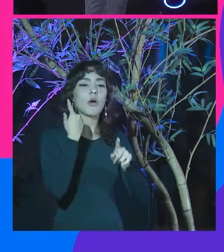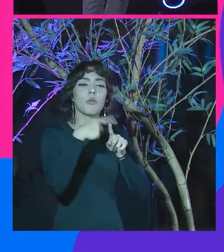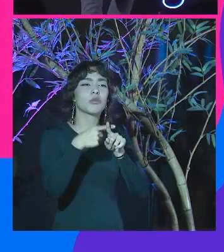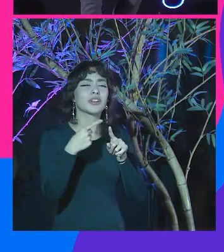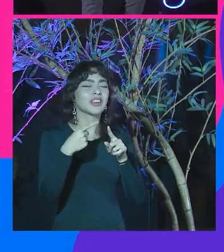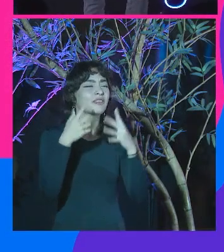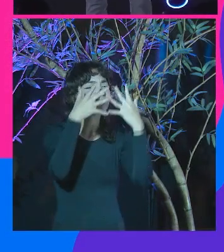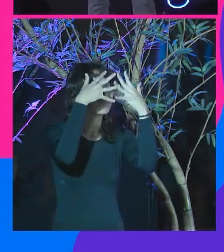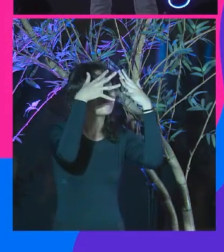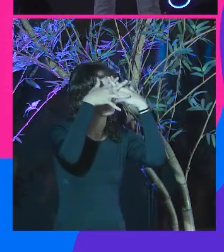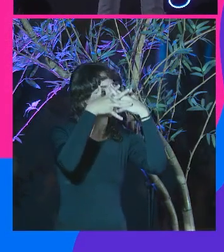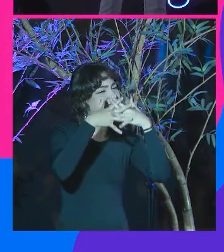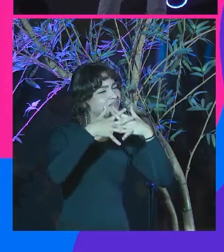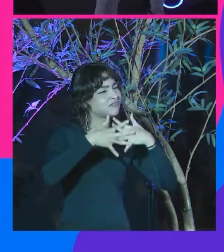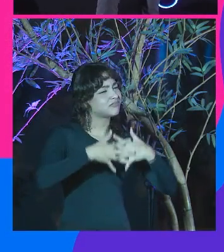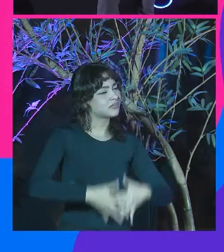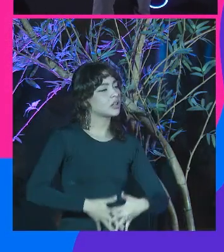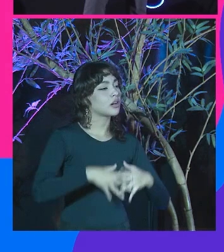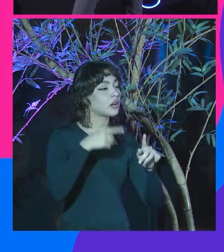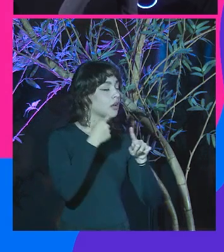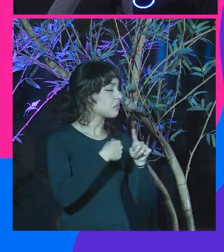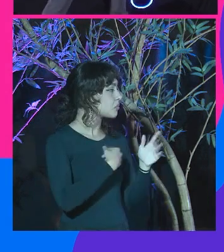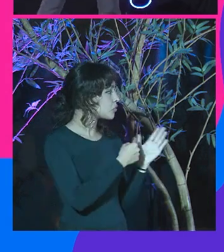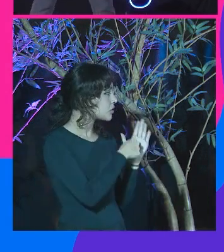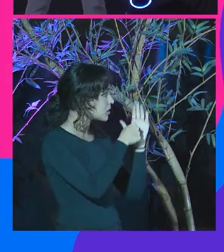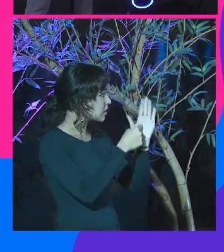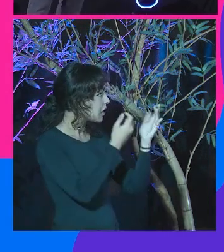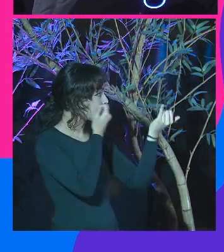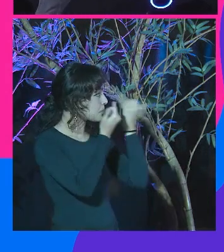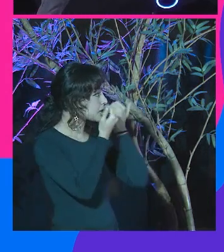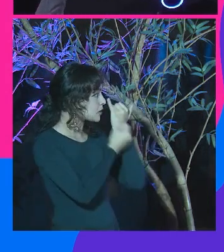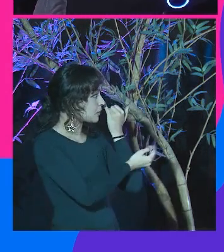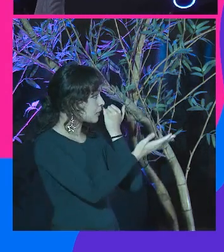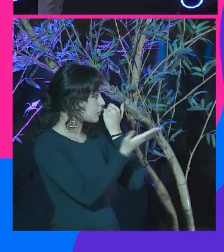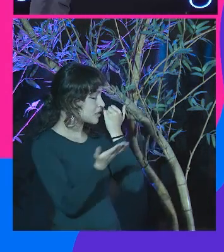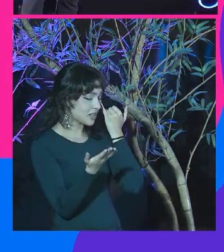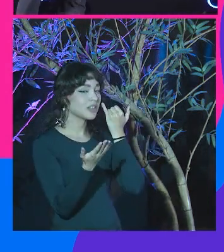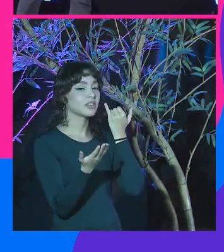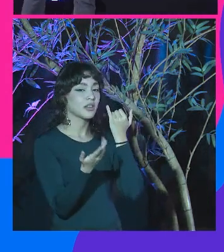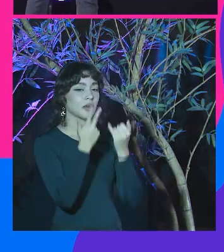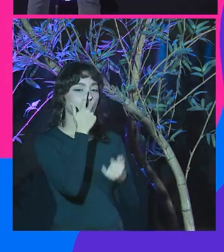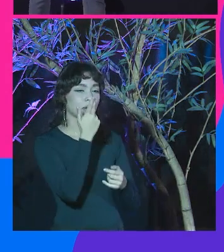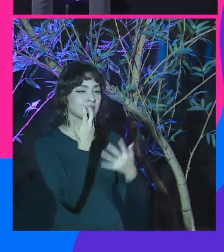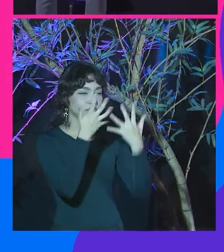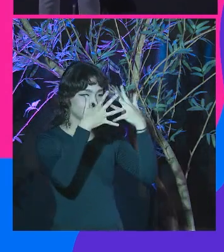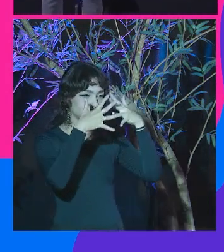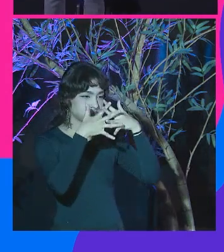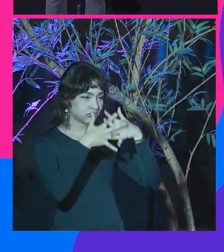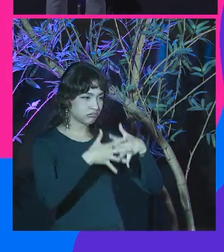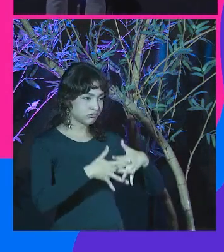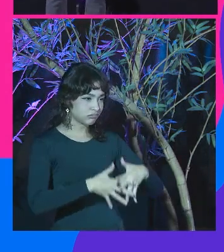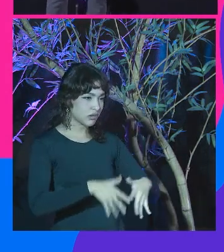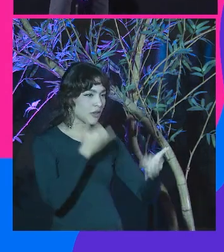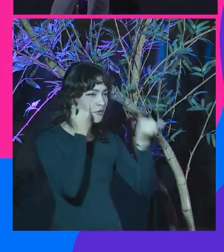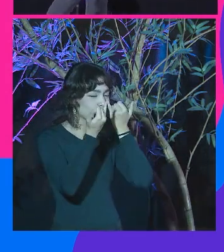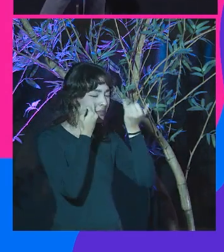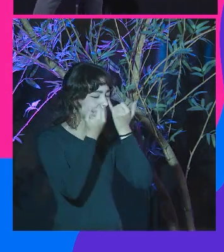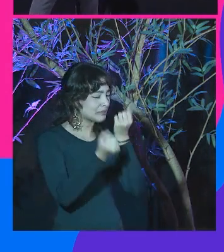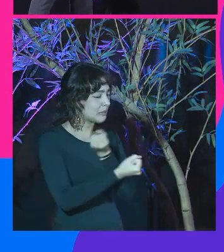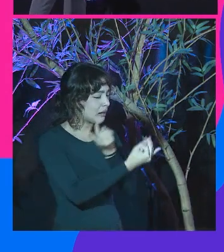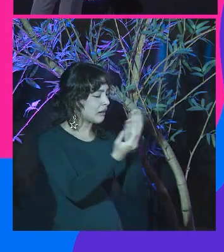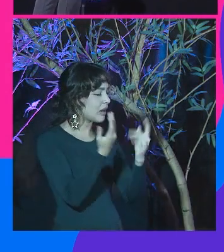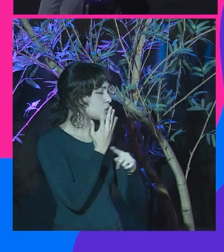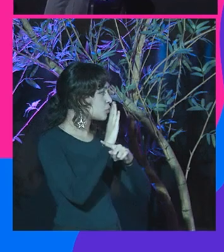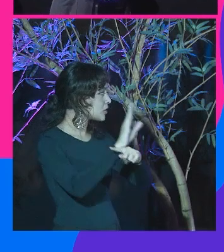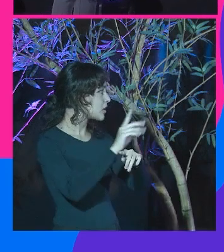complexo? Bom, vou trazer uma matriz para vocês aqui, que vai ajudar um pouco desta complexidade nesses sistemas de informação que a gente está